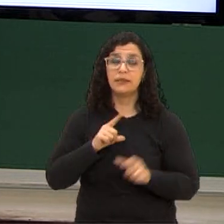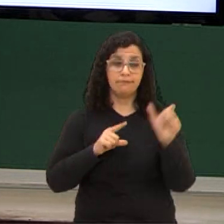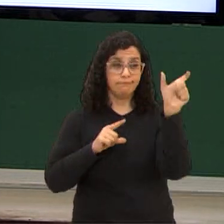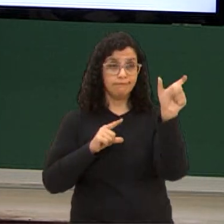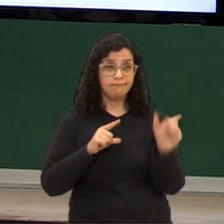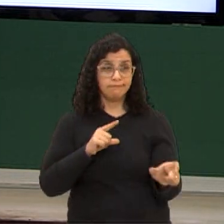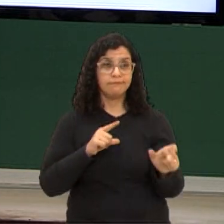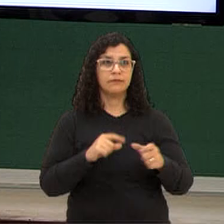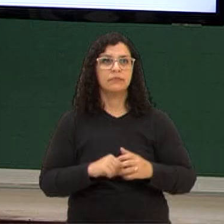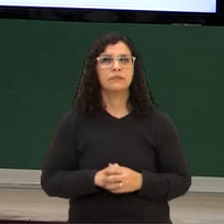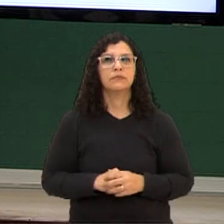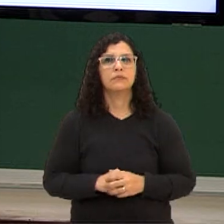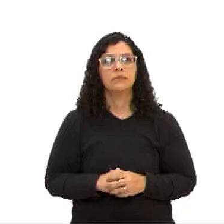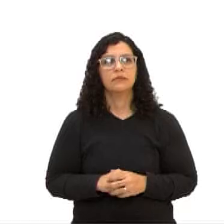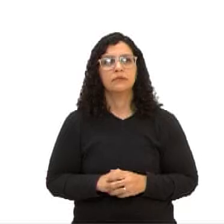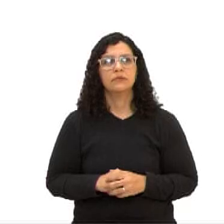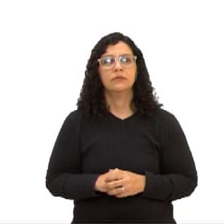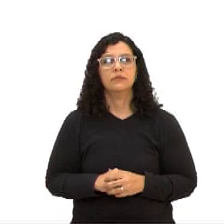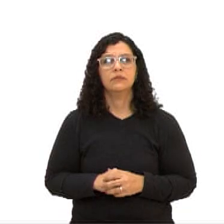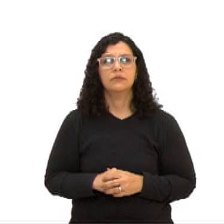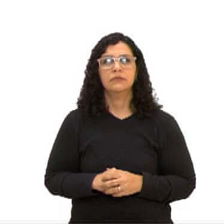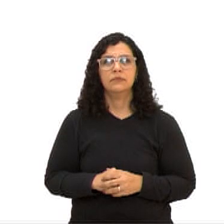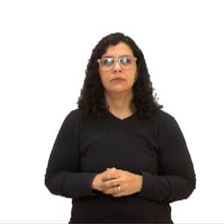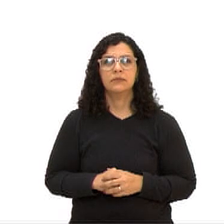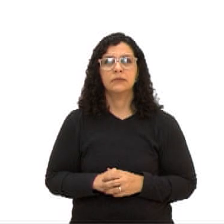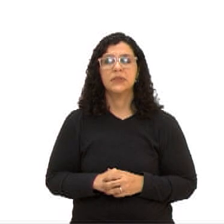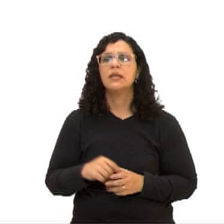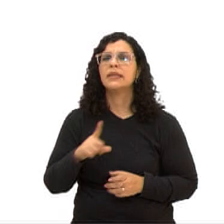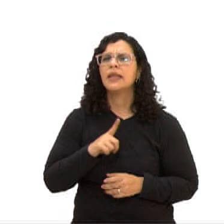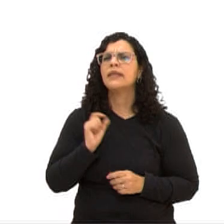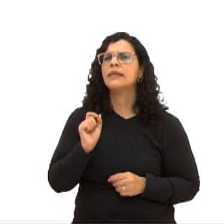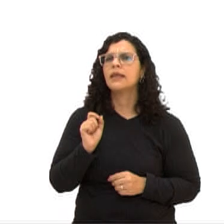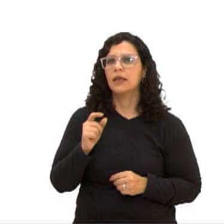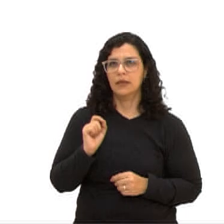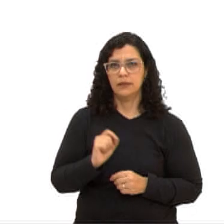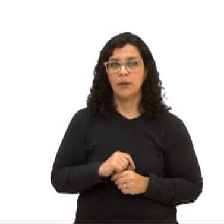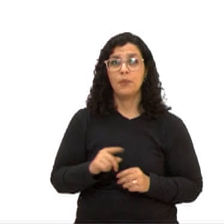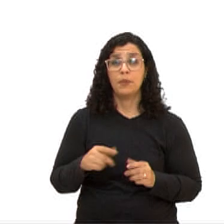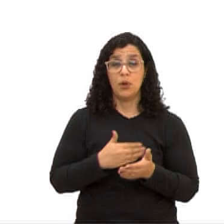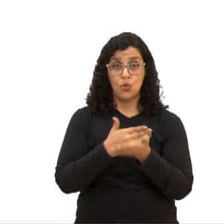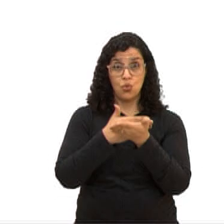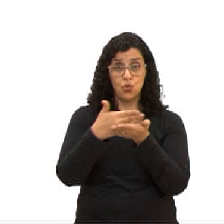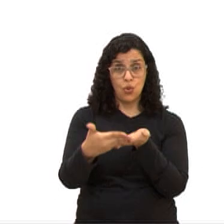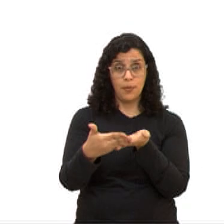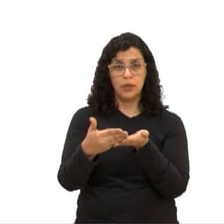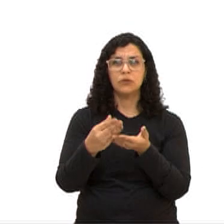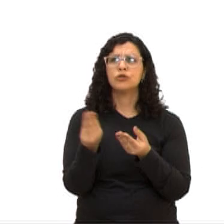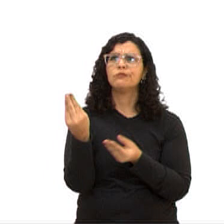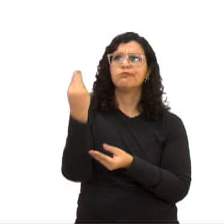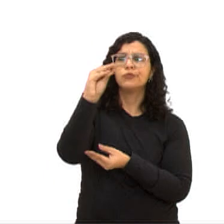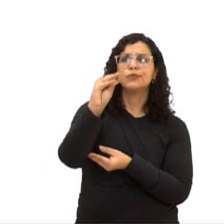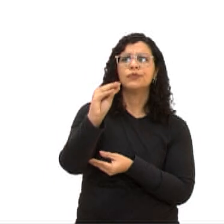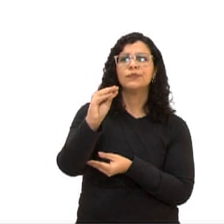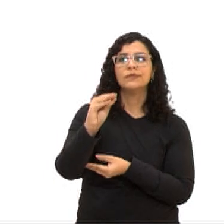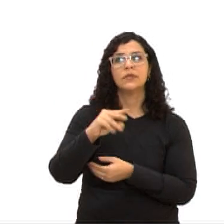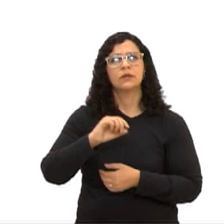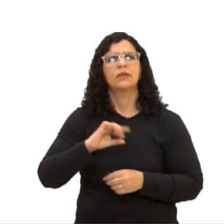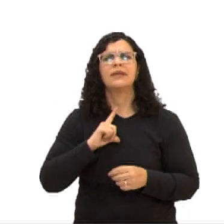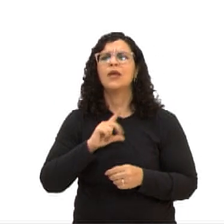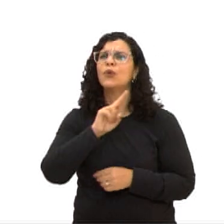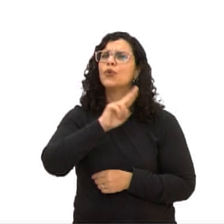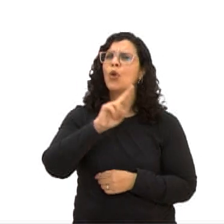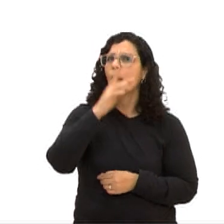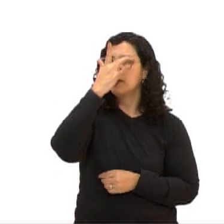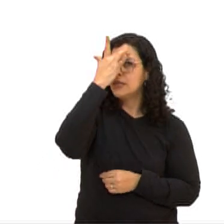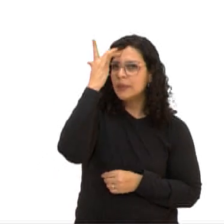sempre encabeçamento, saludo, receptor. Então, nós temos ali o começo do nosso bilhete sempre uma saudação ou o